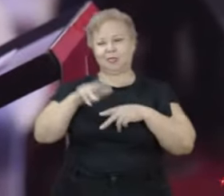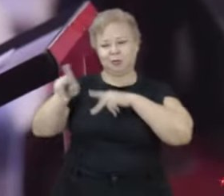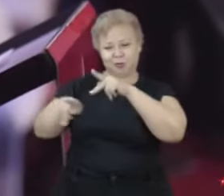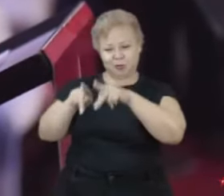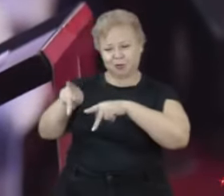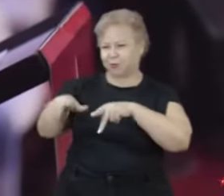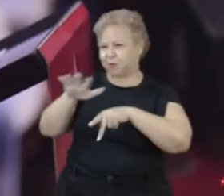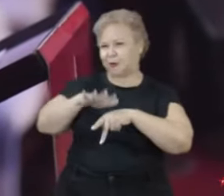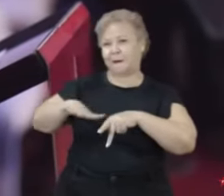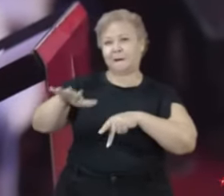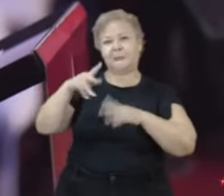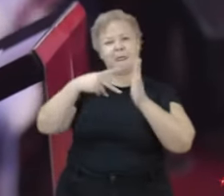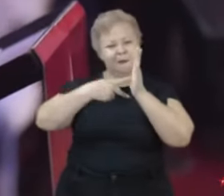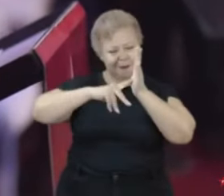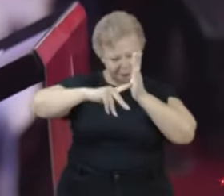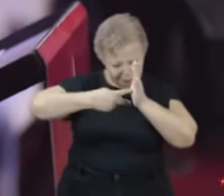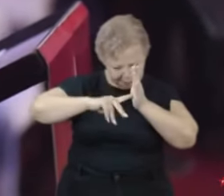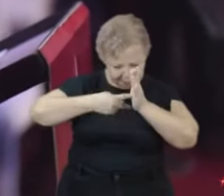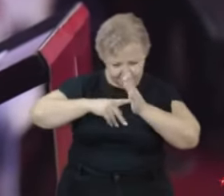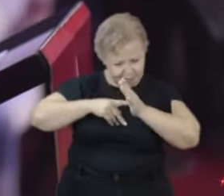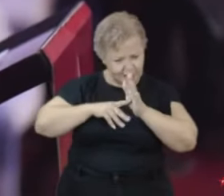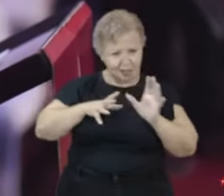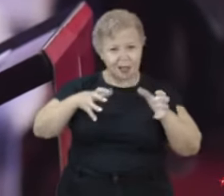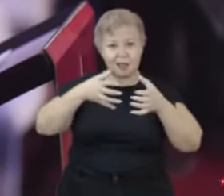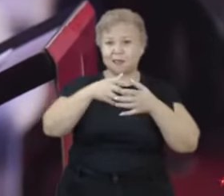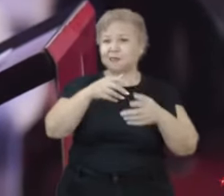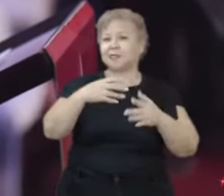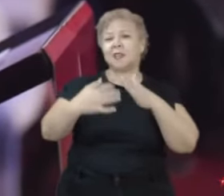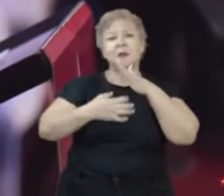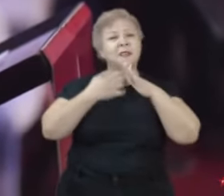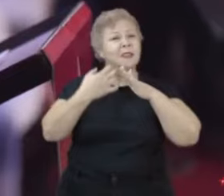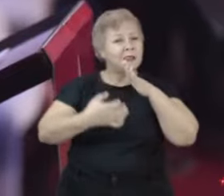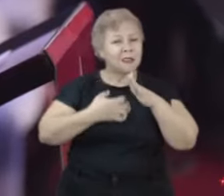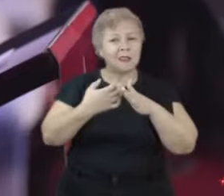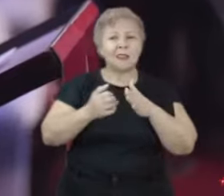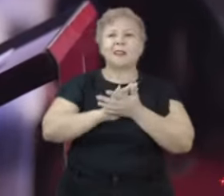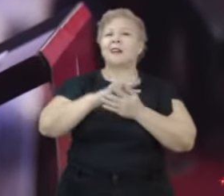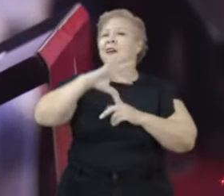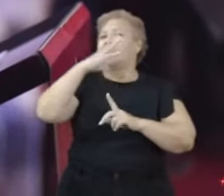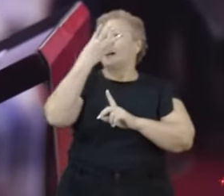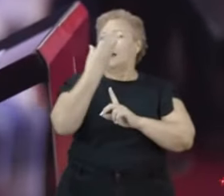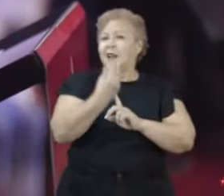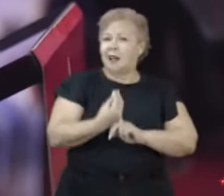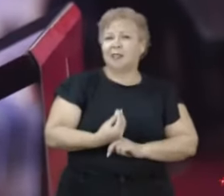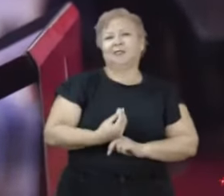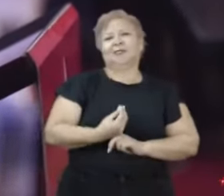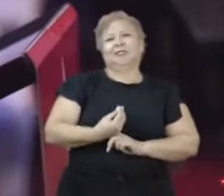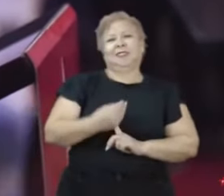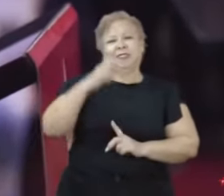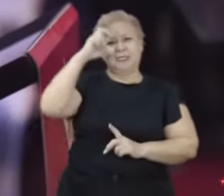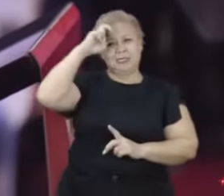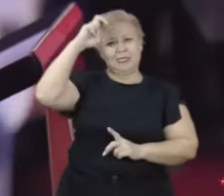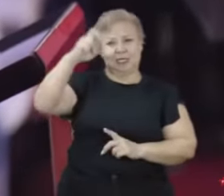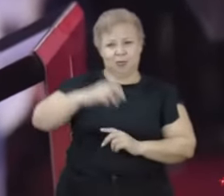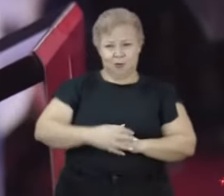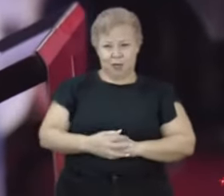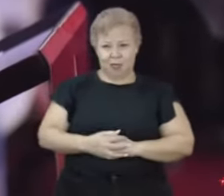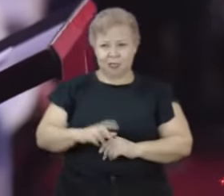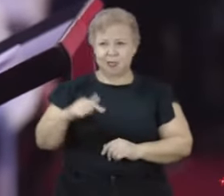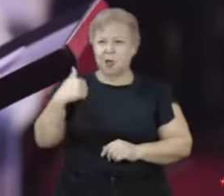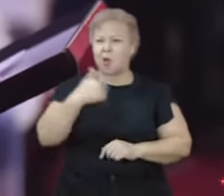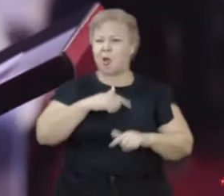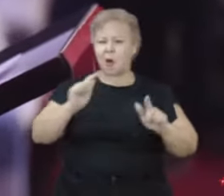populares, sindicais, empresariais, artistas e intelectuais. Nós